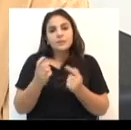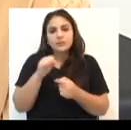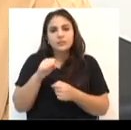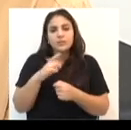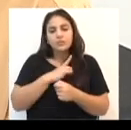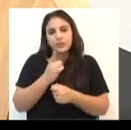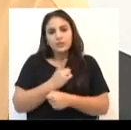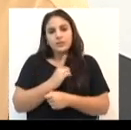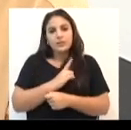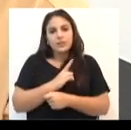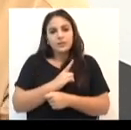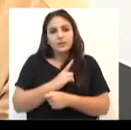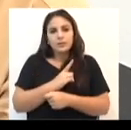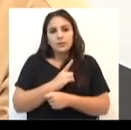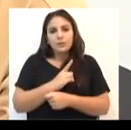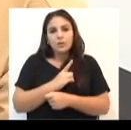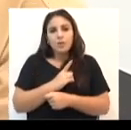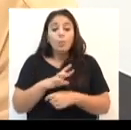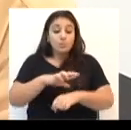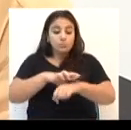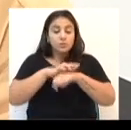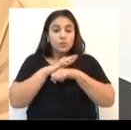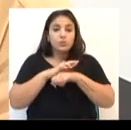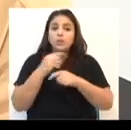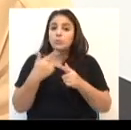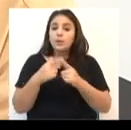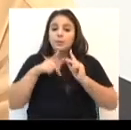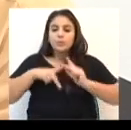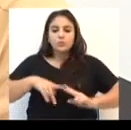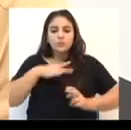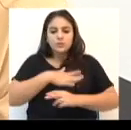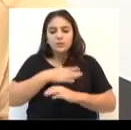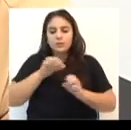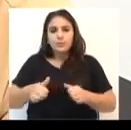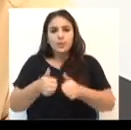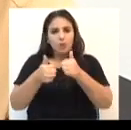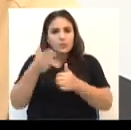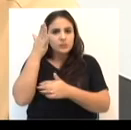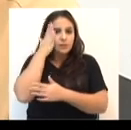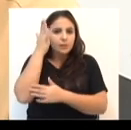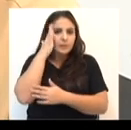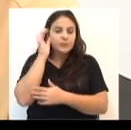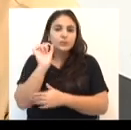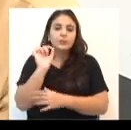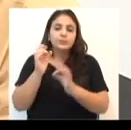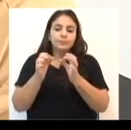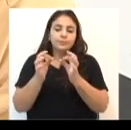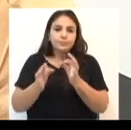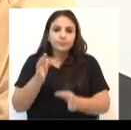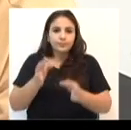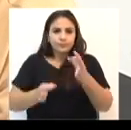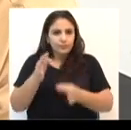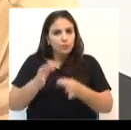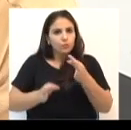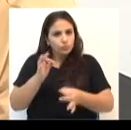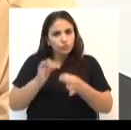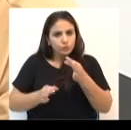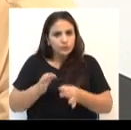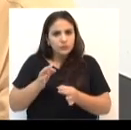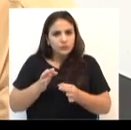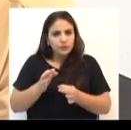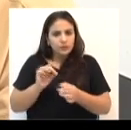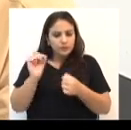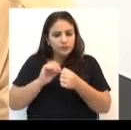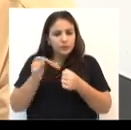sim, vai dar uma certa segurança. A pessoa vai se sentir melhor sabendo que a justiça está punindo,